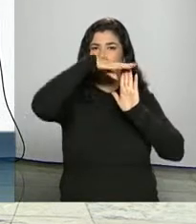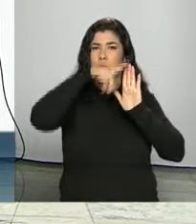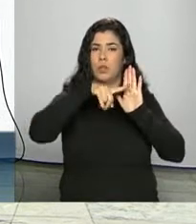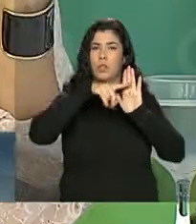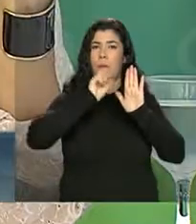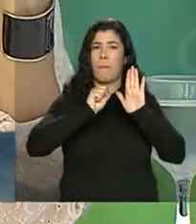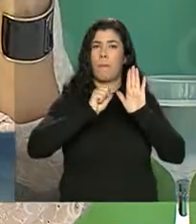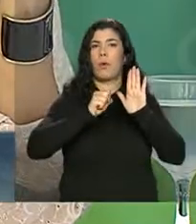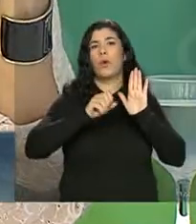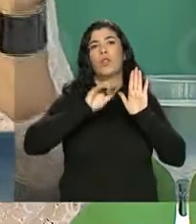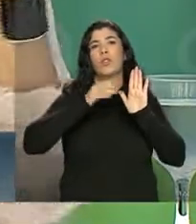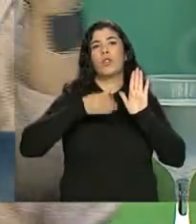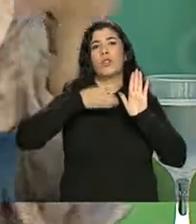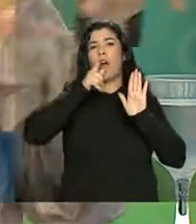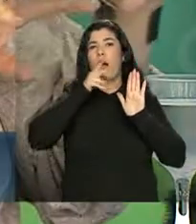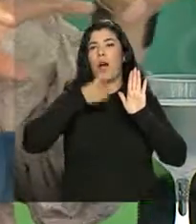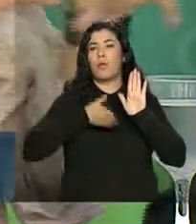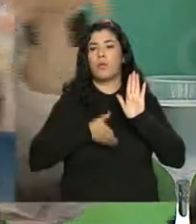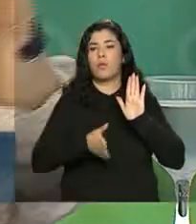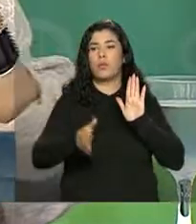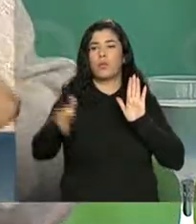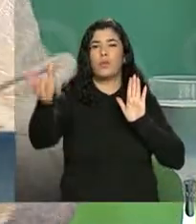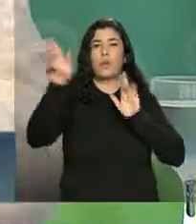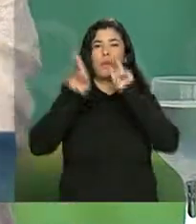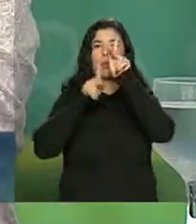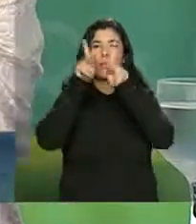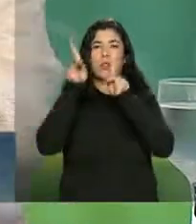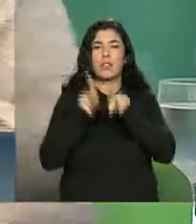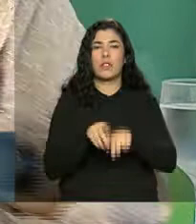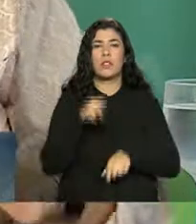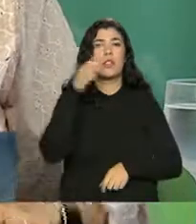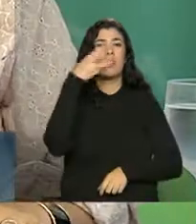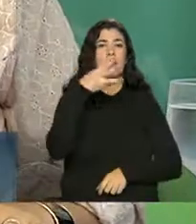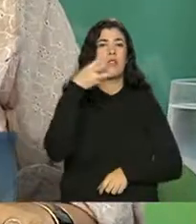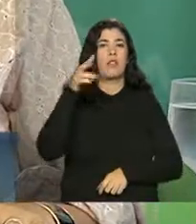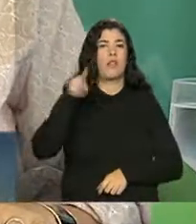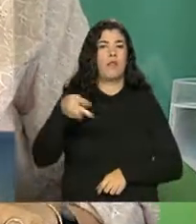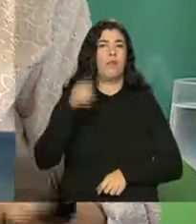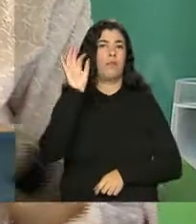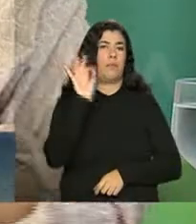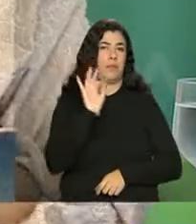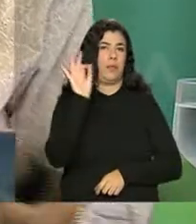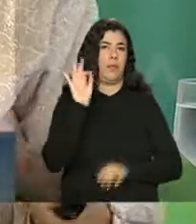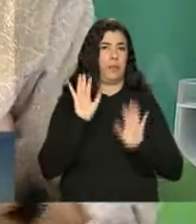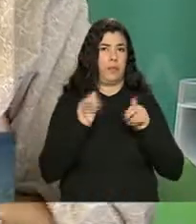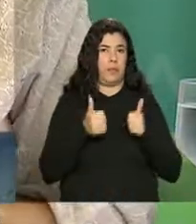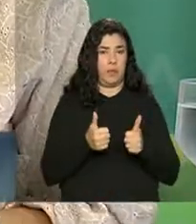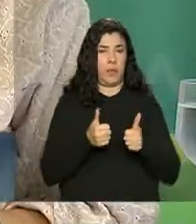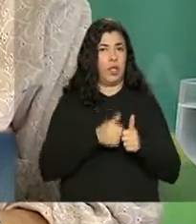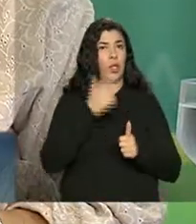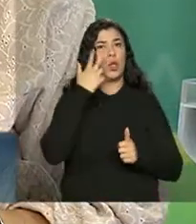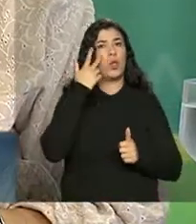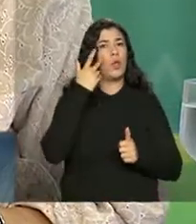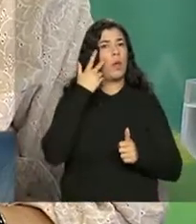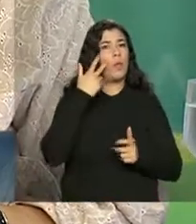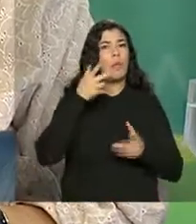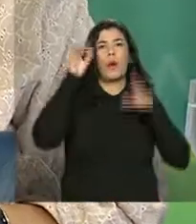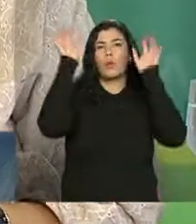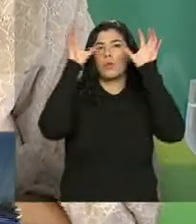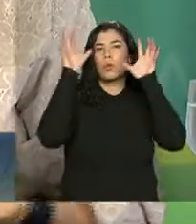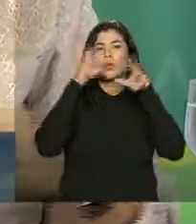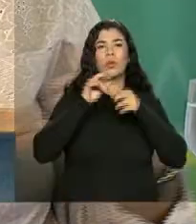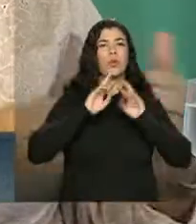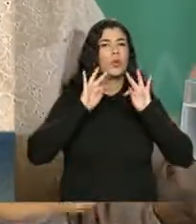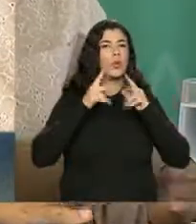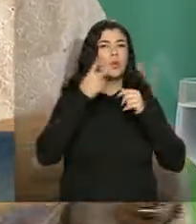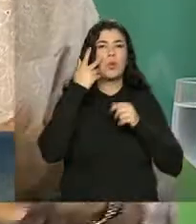33 metros por segundo tá é aquilo que sai para abastecer a cidade de São Paulo em condições normais de temperatura e